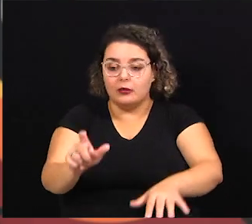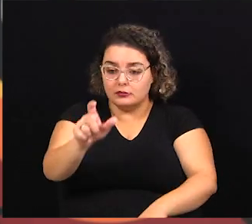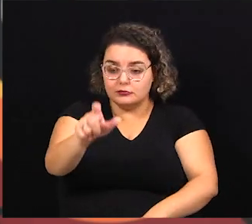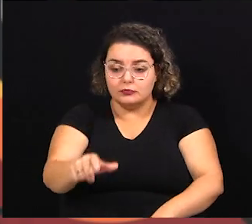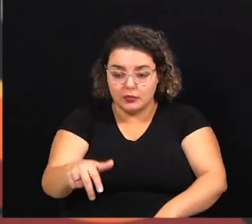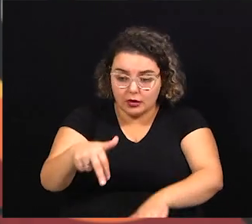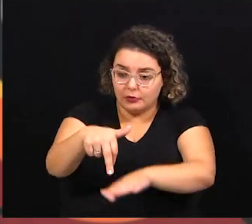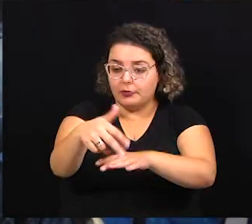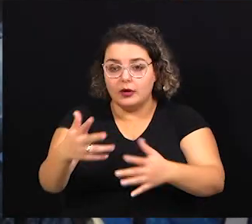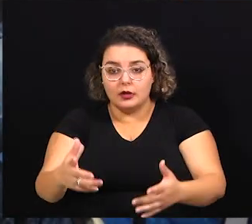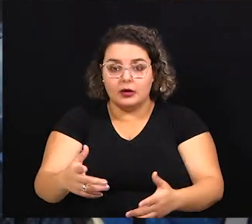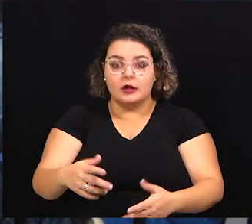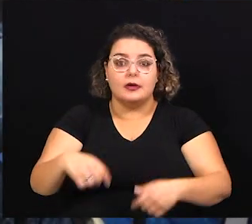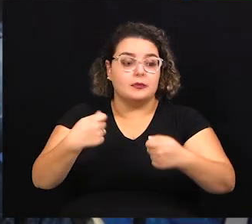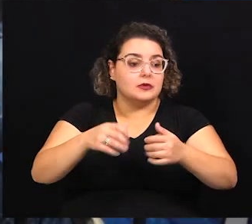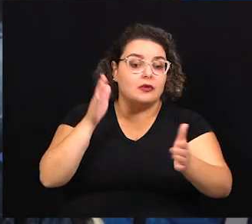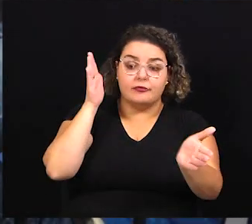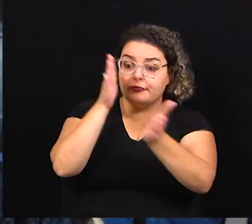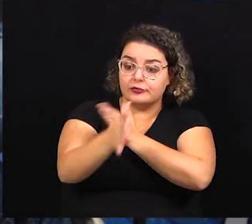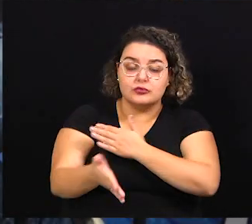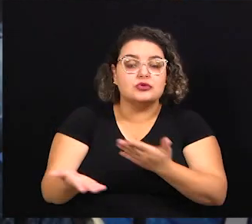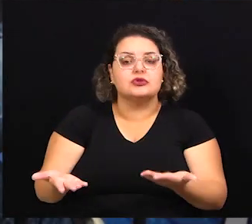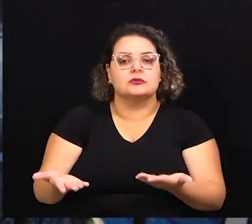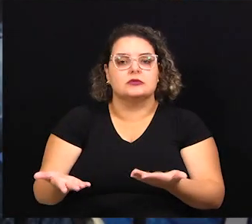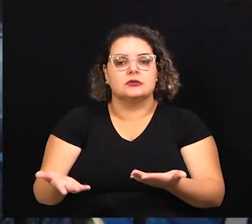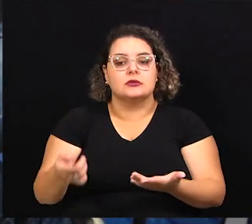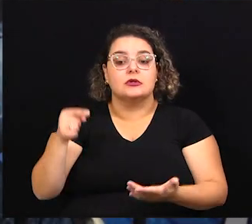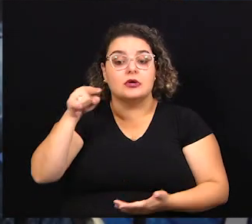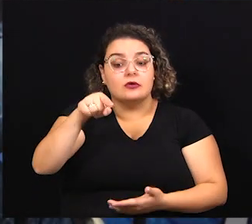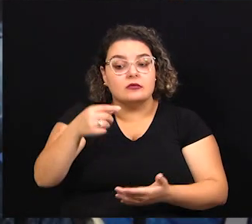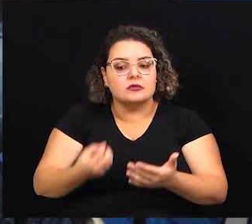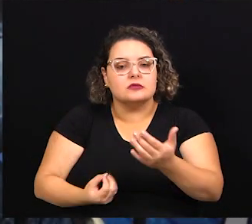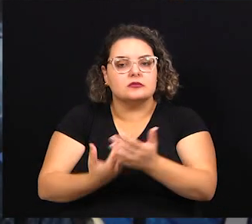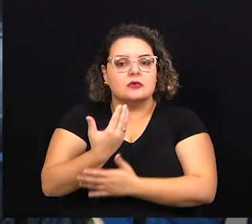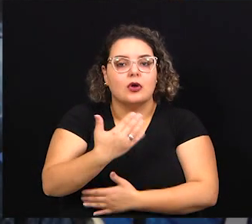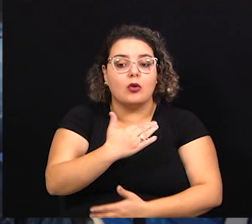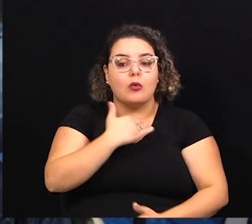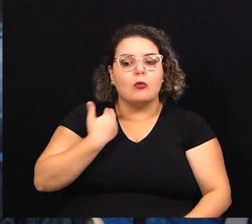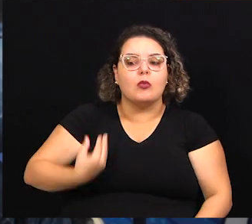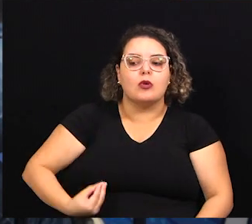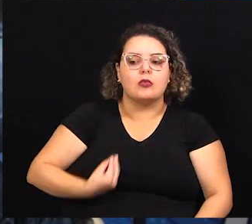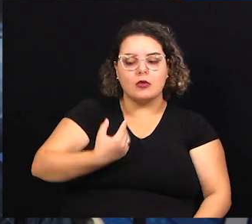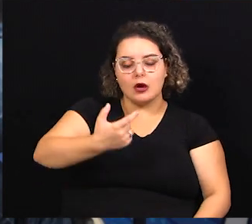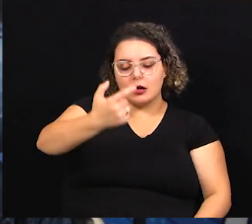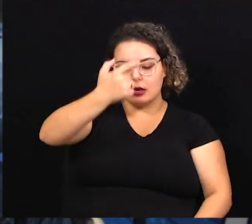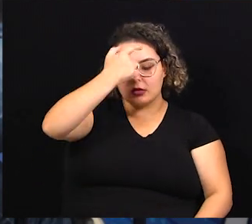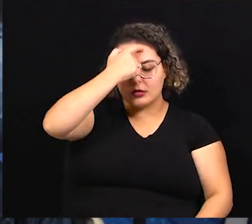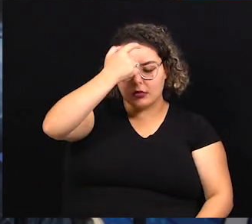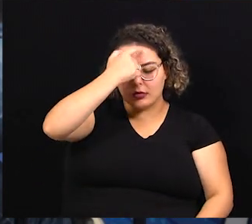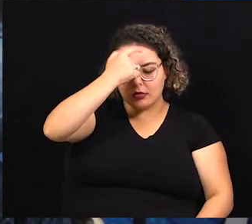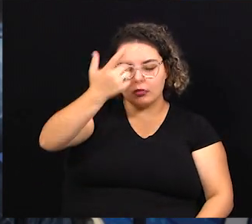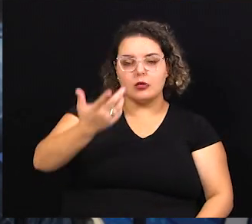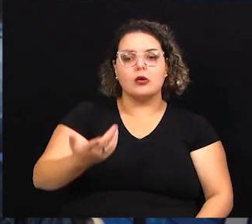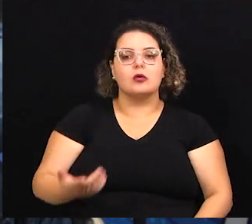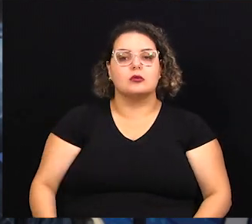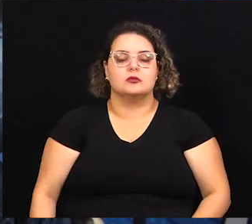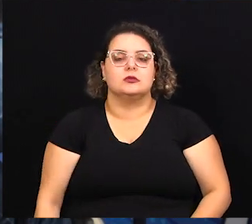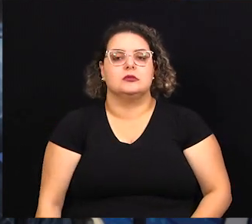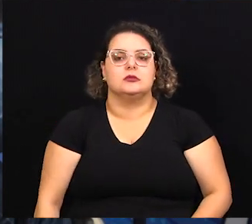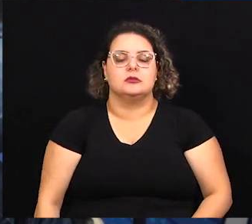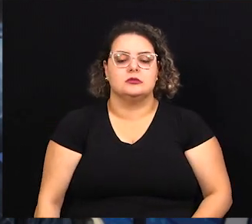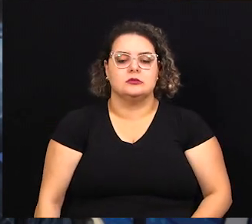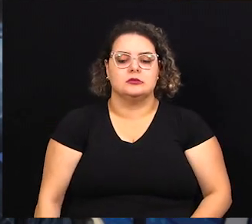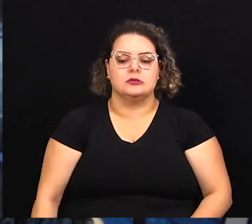vão perseguir um personagem, tem que fugir dele. E aí você cria um morto-vivo com